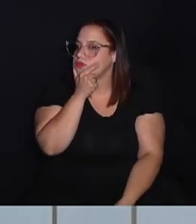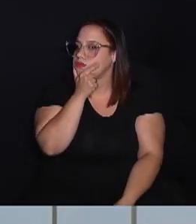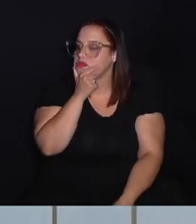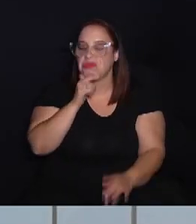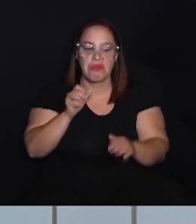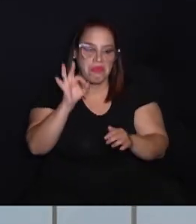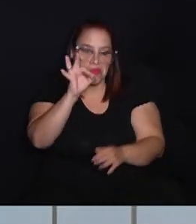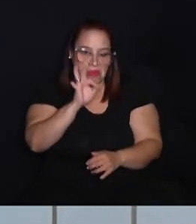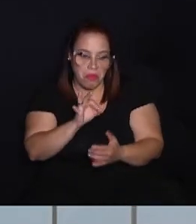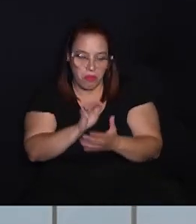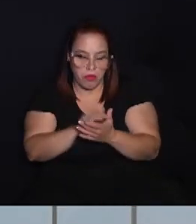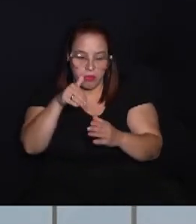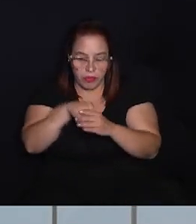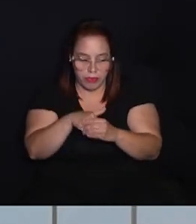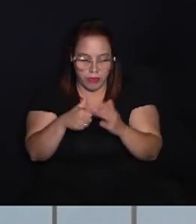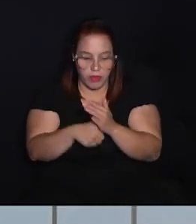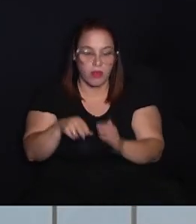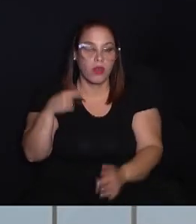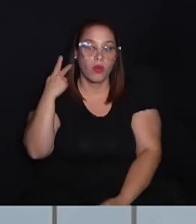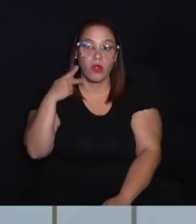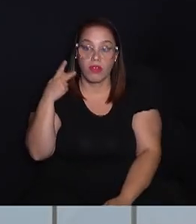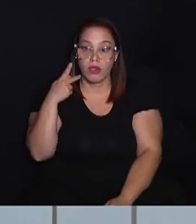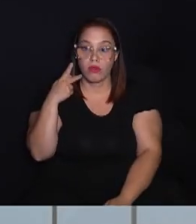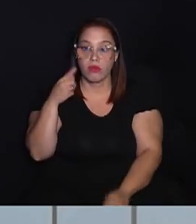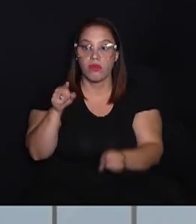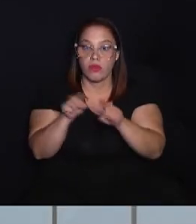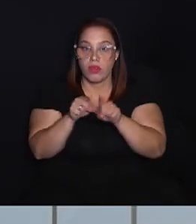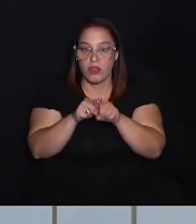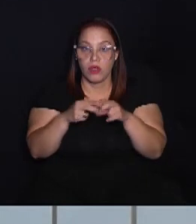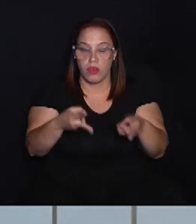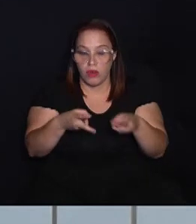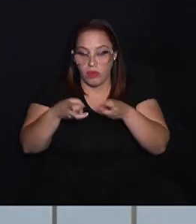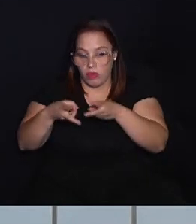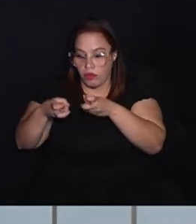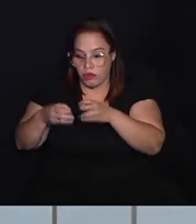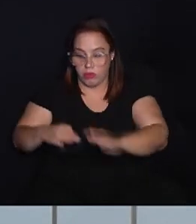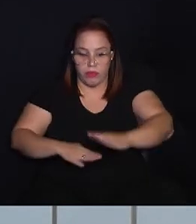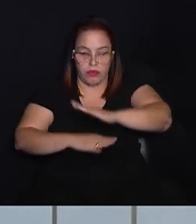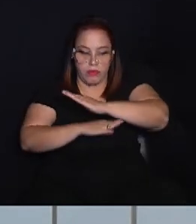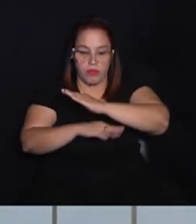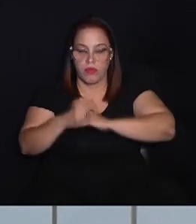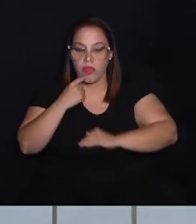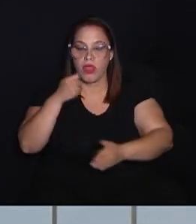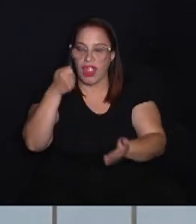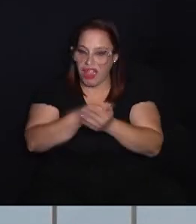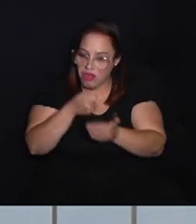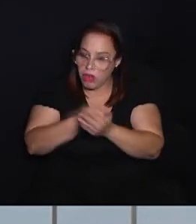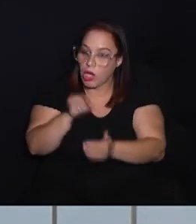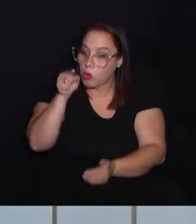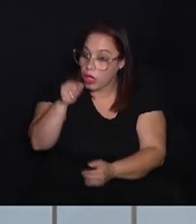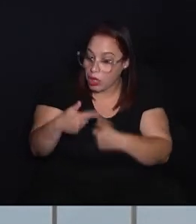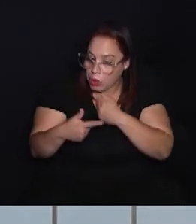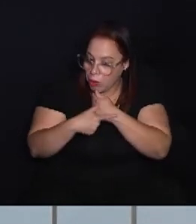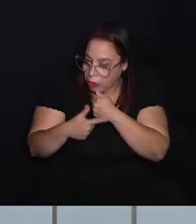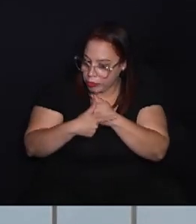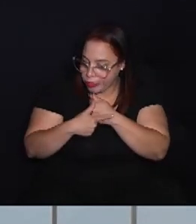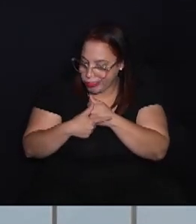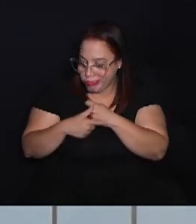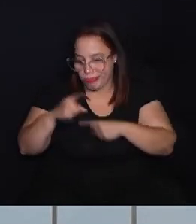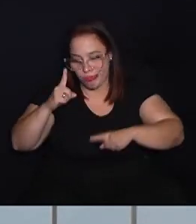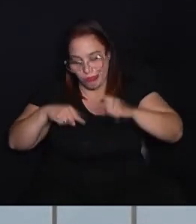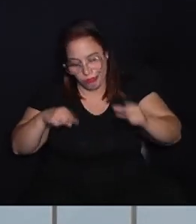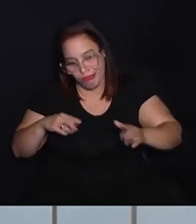Ele foi honesto, inclusive, ao falar que não conseguiu fazer tudo o que pretendia, ele sabe dos desafios e problemas que tem pela